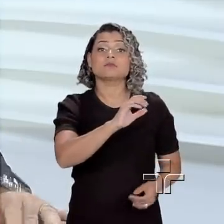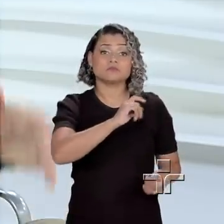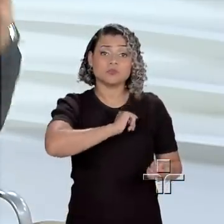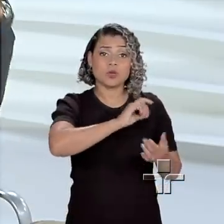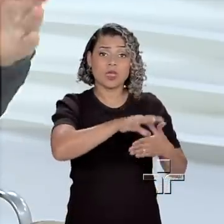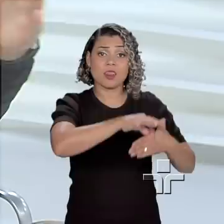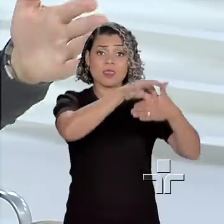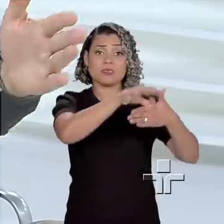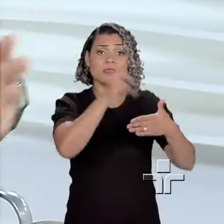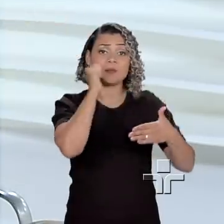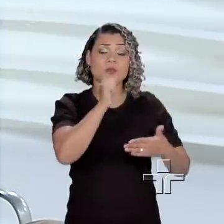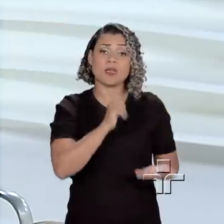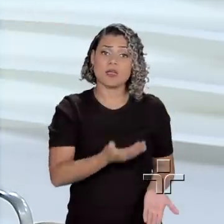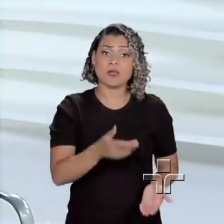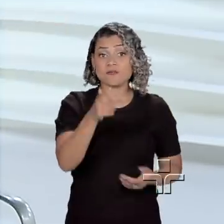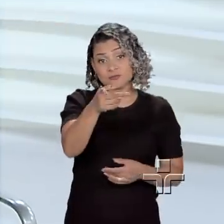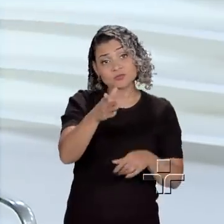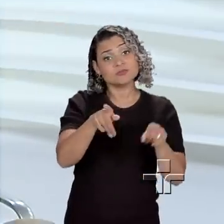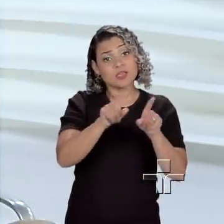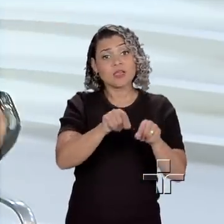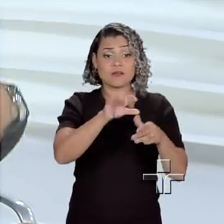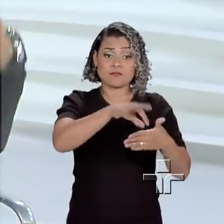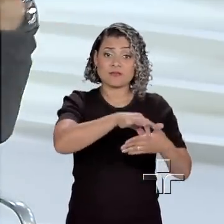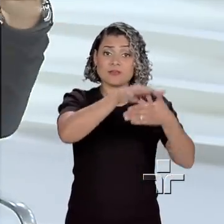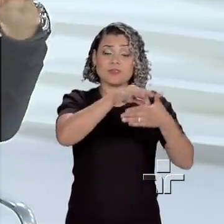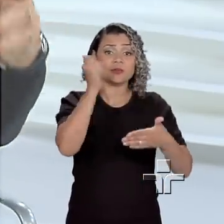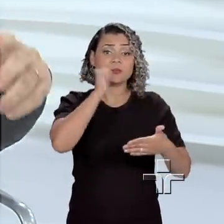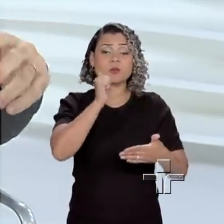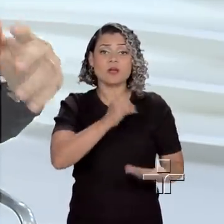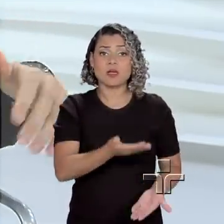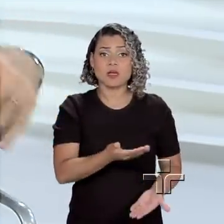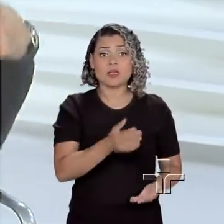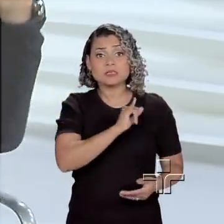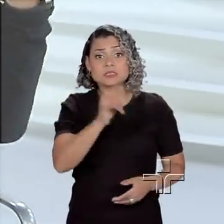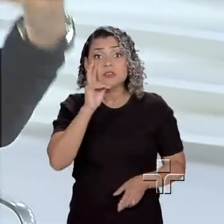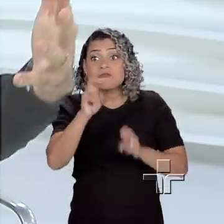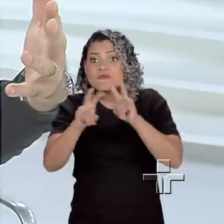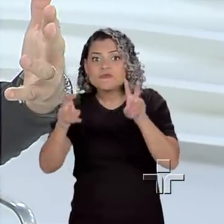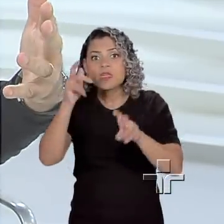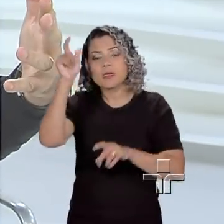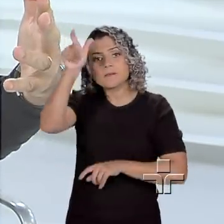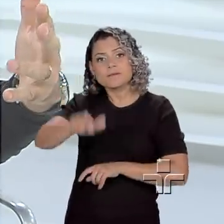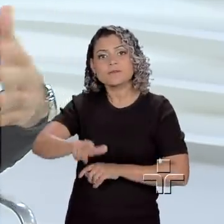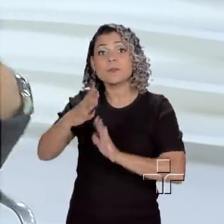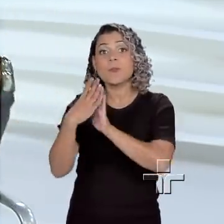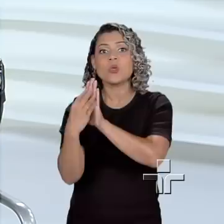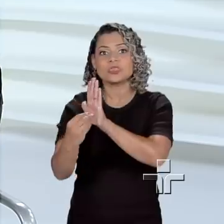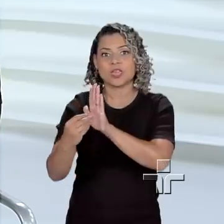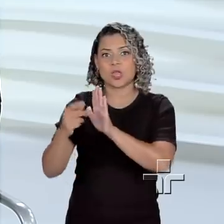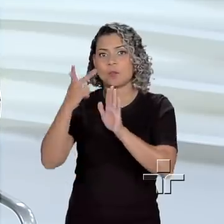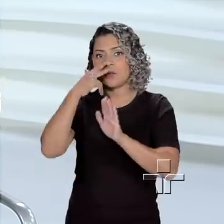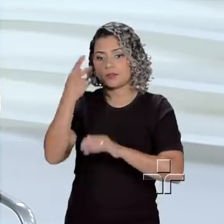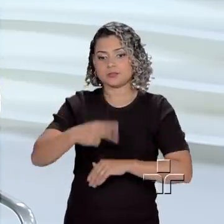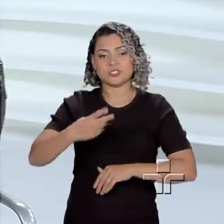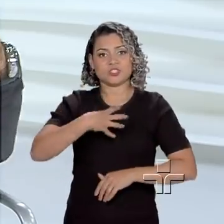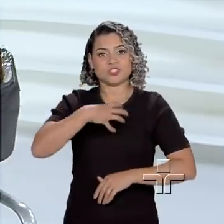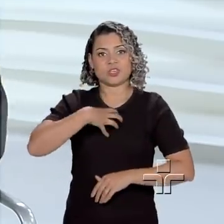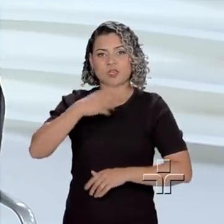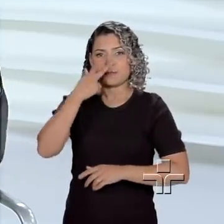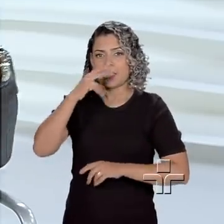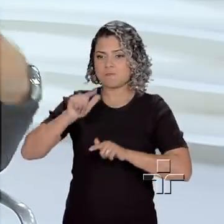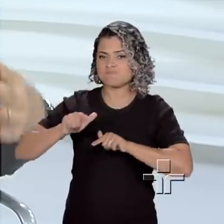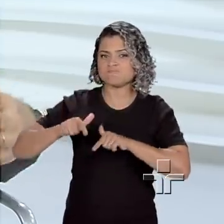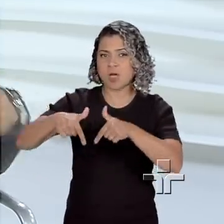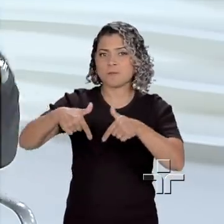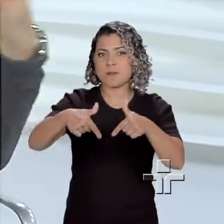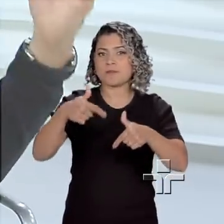Você é uma mulher numa empresa de tecnologia. Se a gente olhar para os role models, para as pessoas que podem ser os modelos do nosso comportamento, como